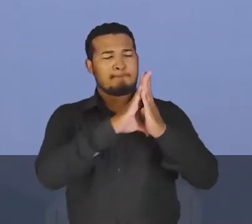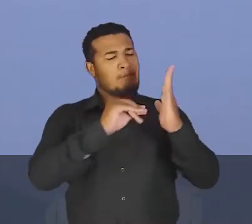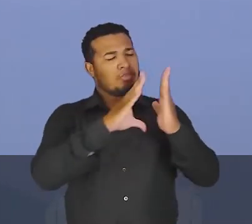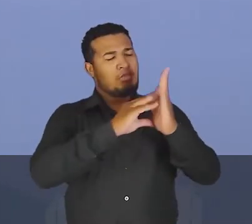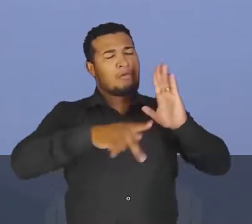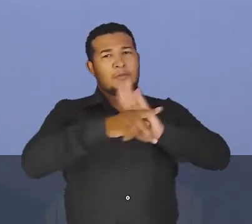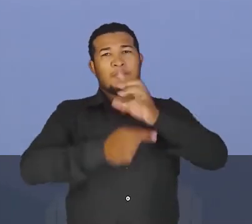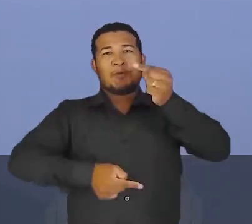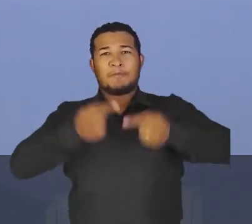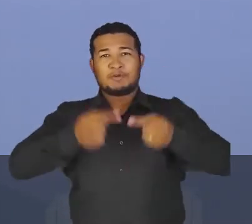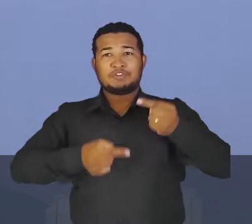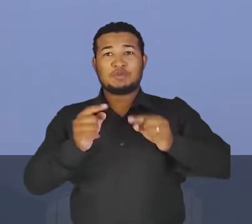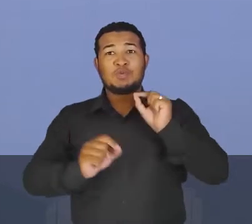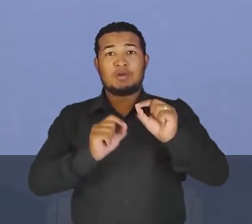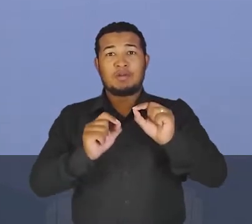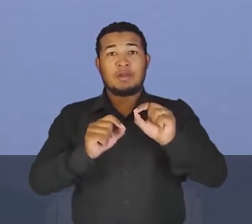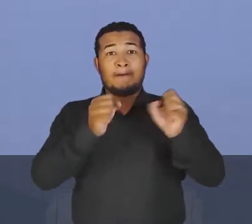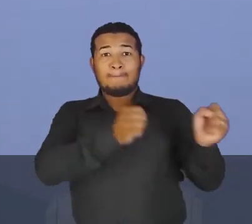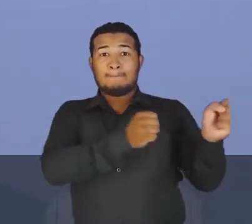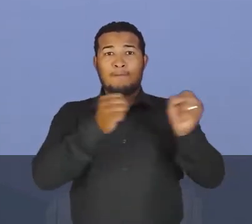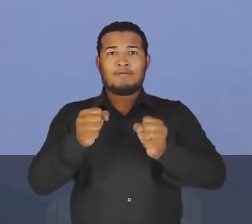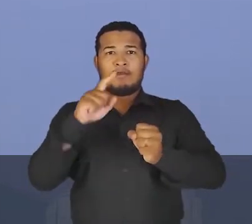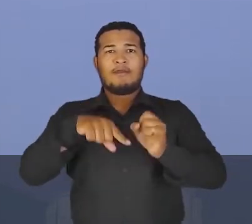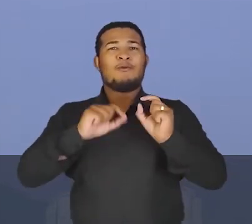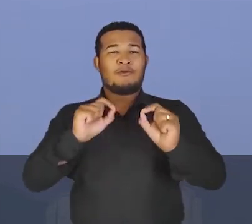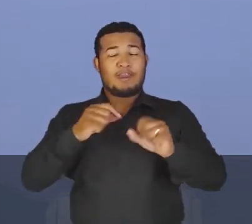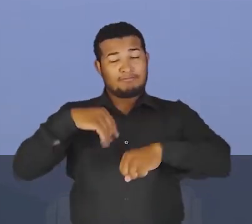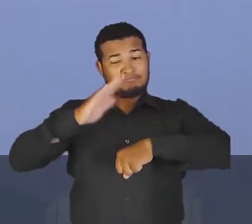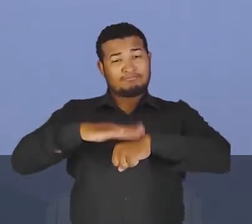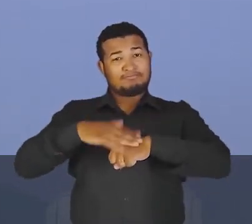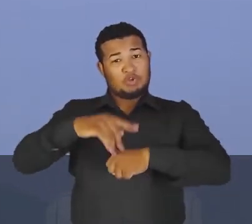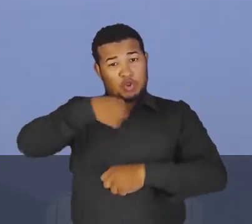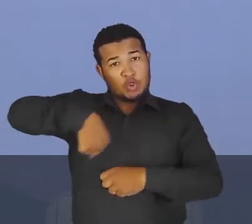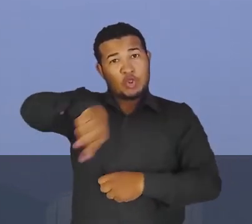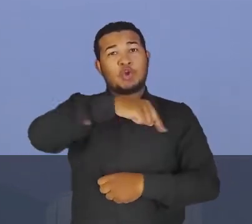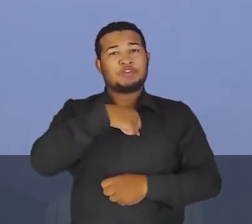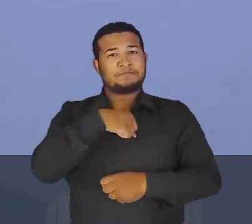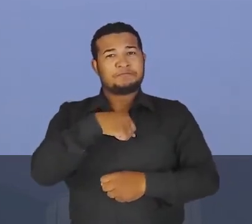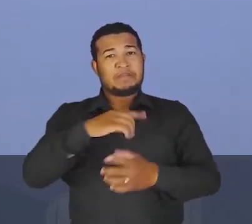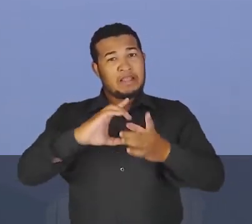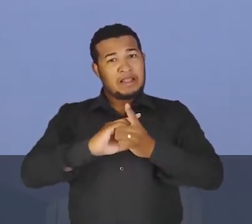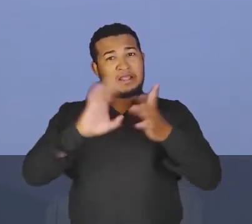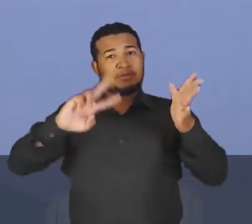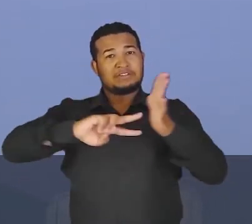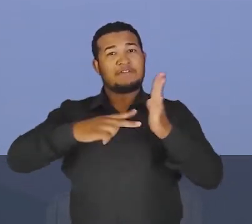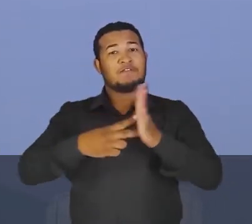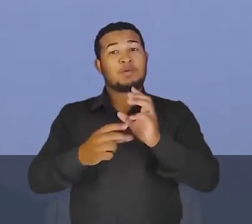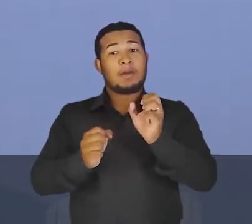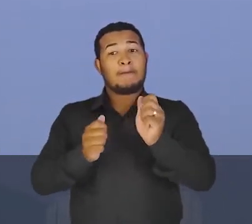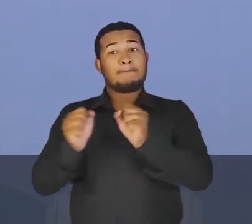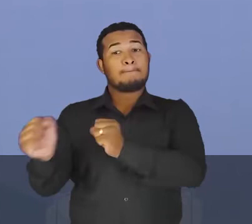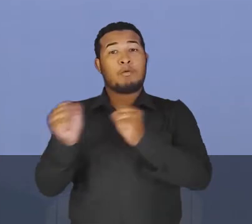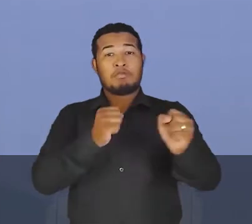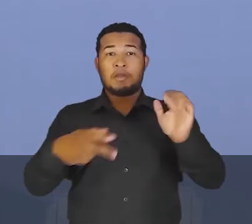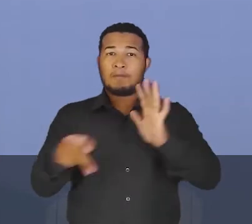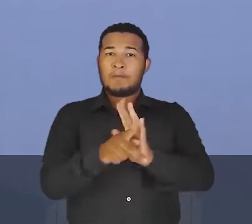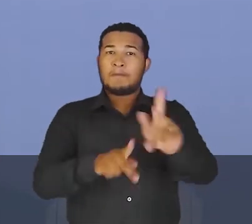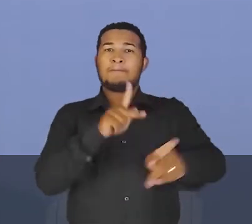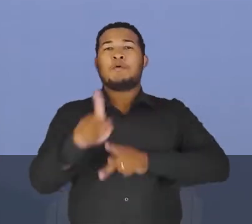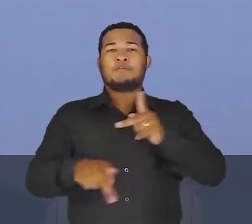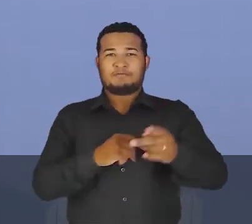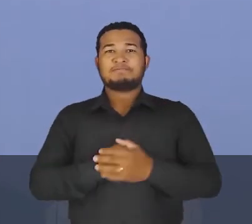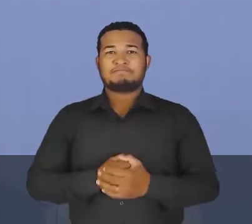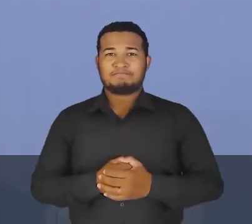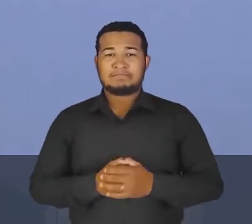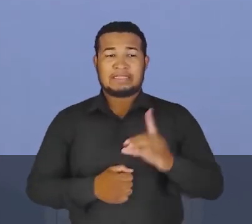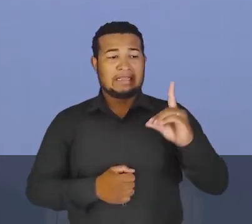em que o poder, na verdade, ele está em nossas mãos. Democracia significa isso, poder do povo. É a junção de duas